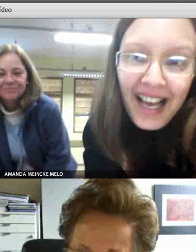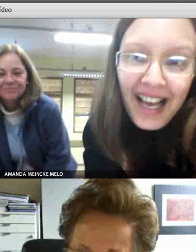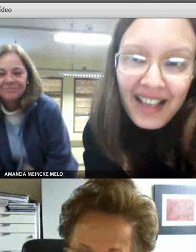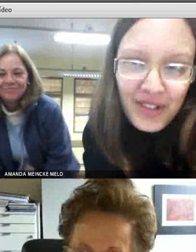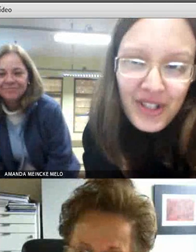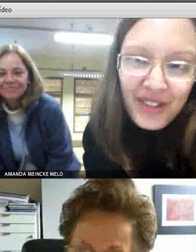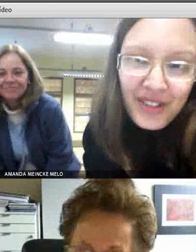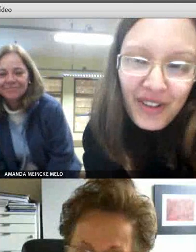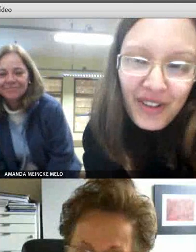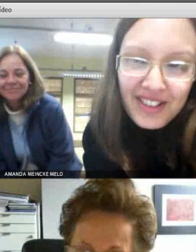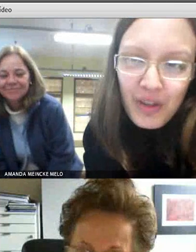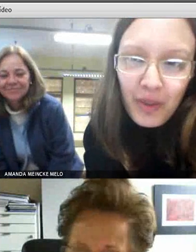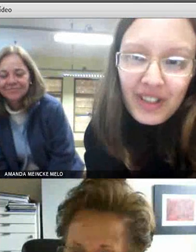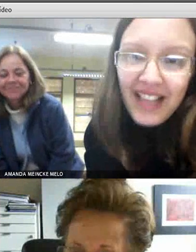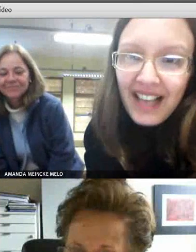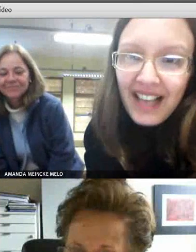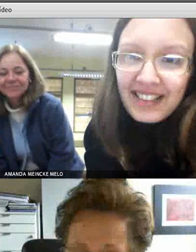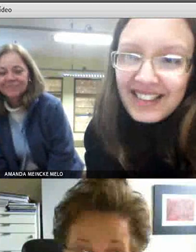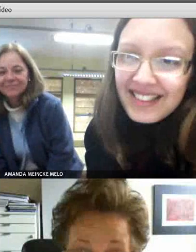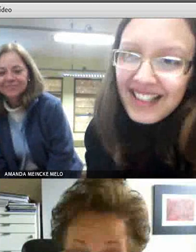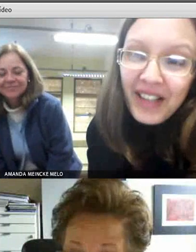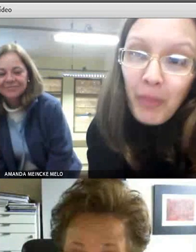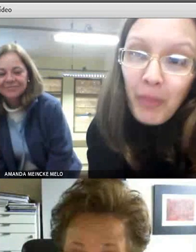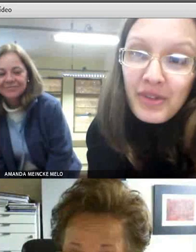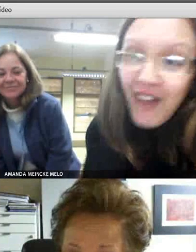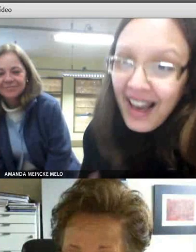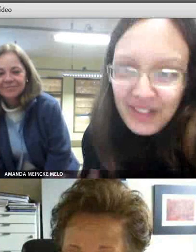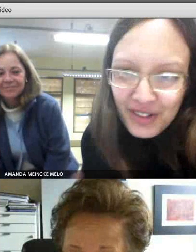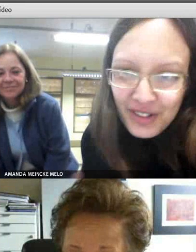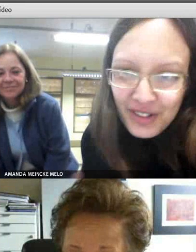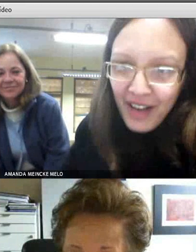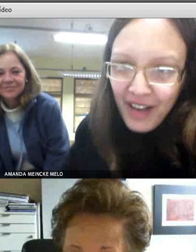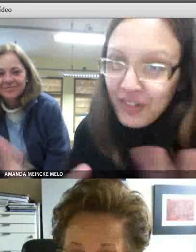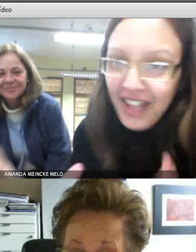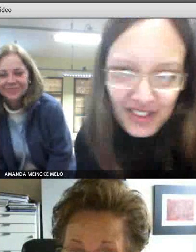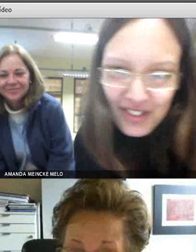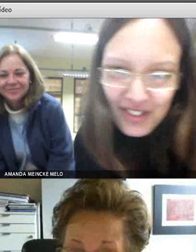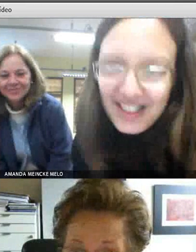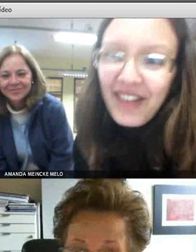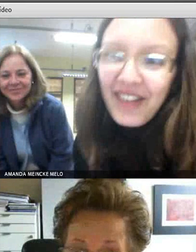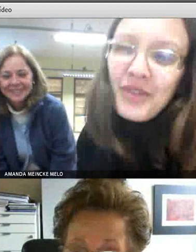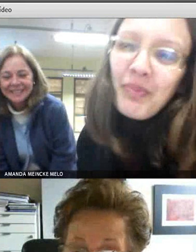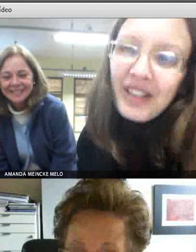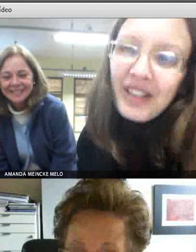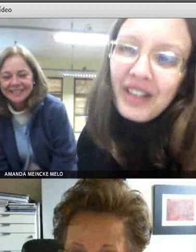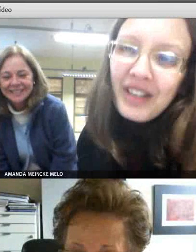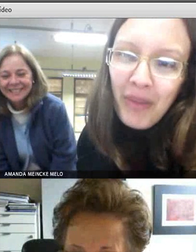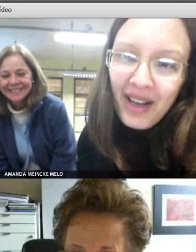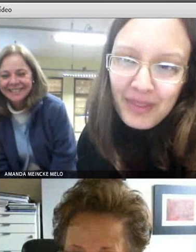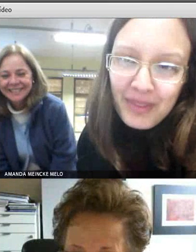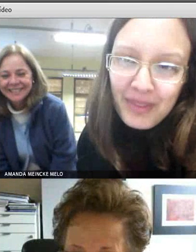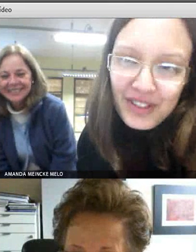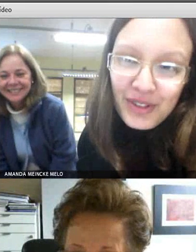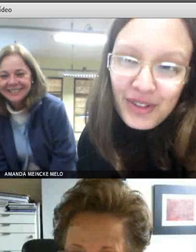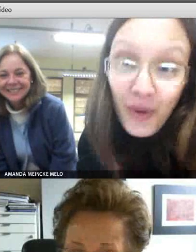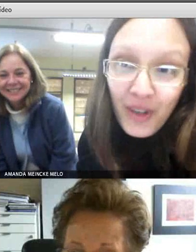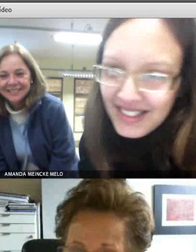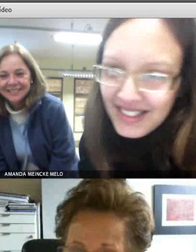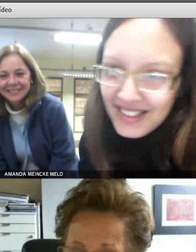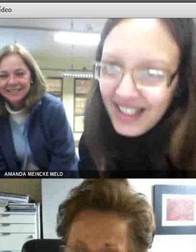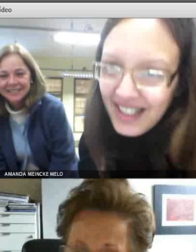também, contigo, mas, em outras oportunidades. Por exemplo, julgamento moral da temos criança, vários contextos é aí onde podemos retomar algumas